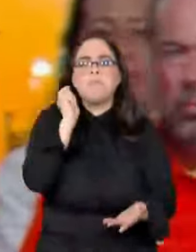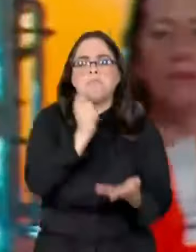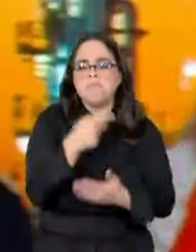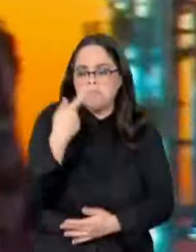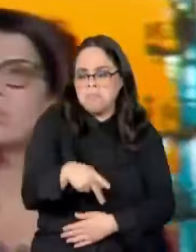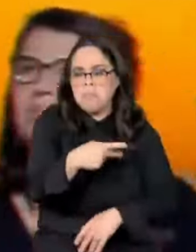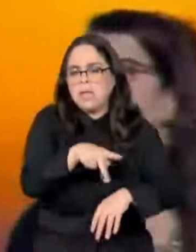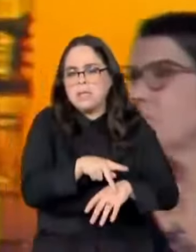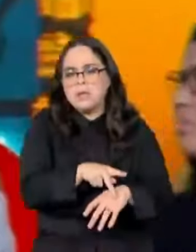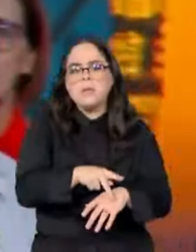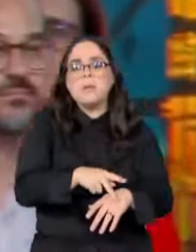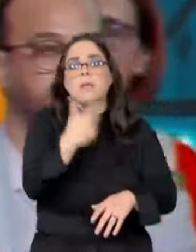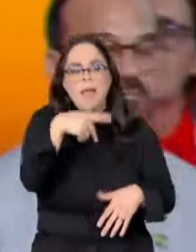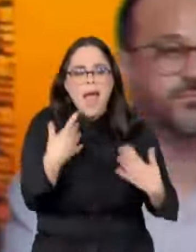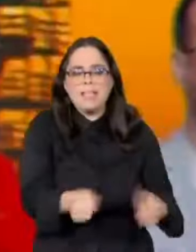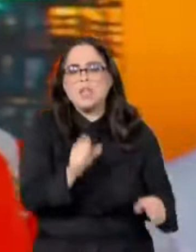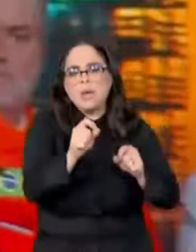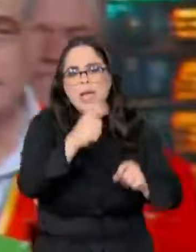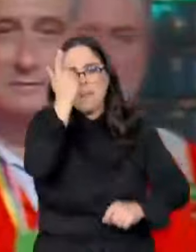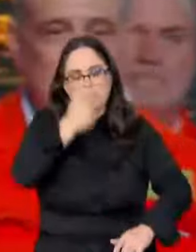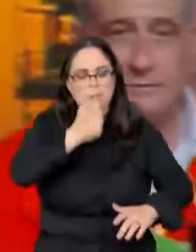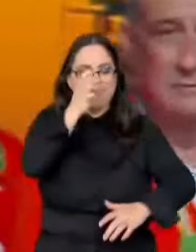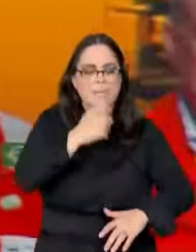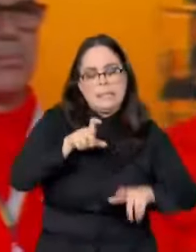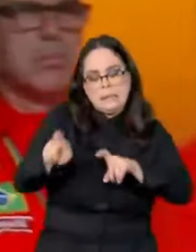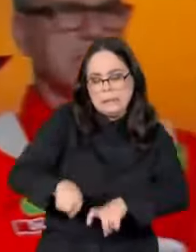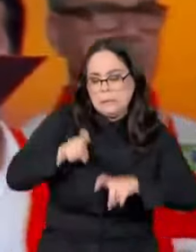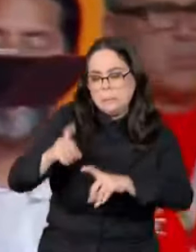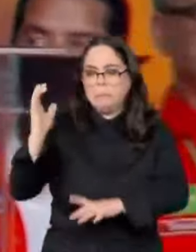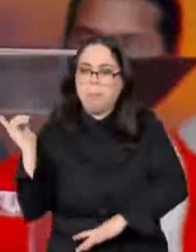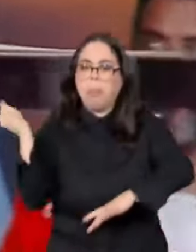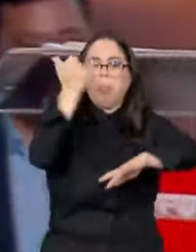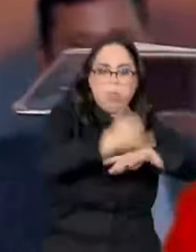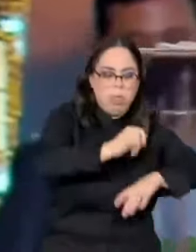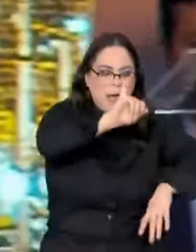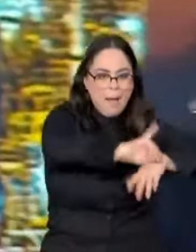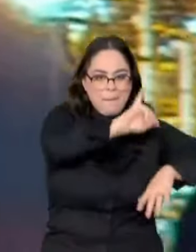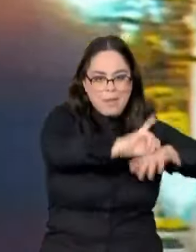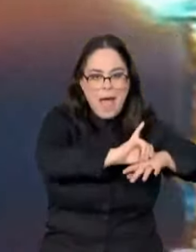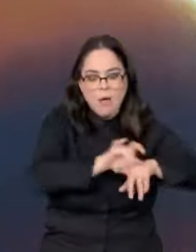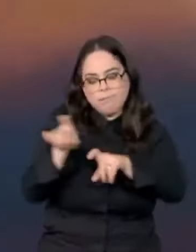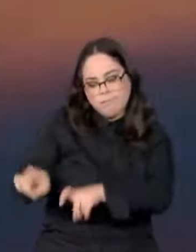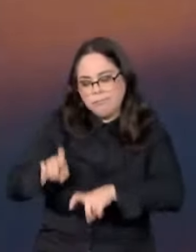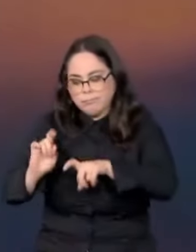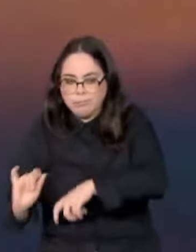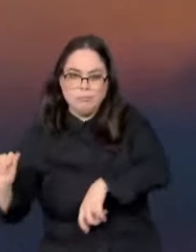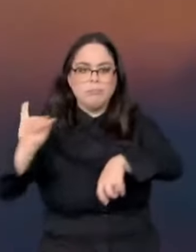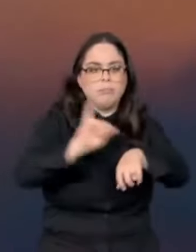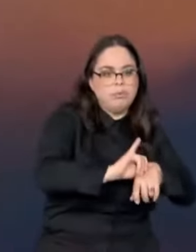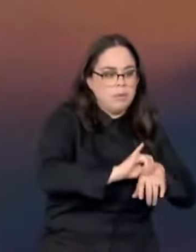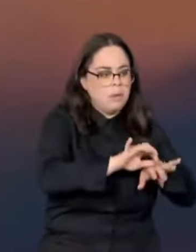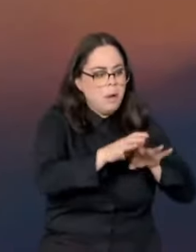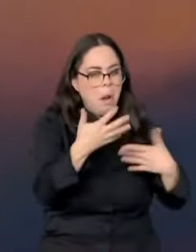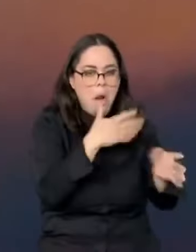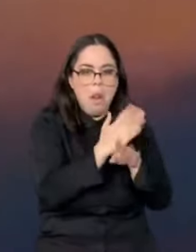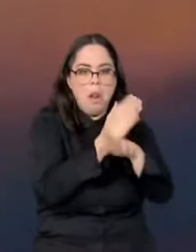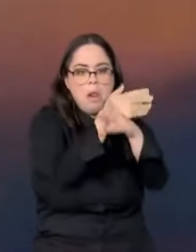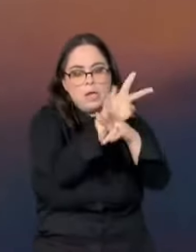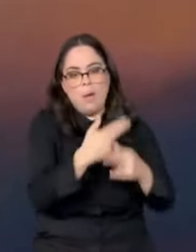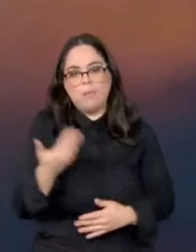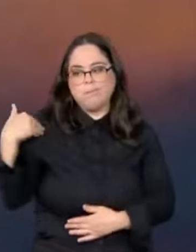país permitir o êxodo rural para ocupar as grandes cidades brasileiras de forma desordenada, como